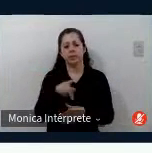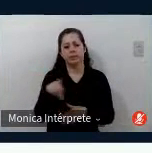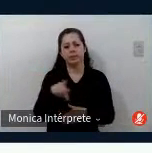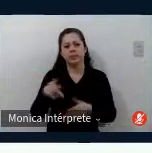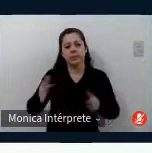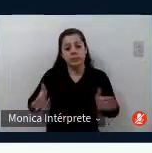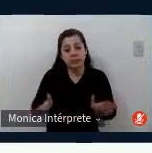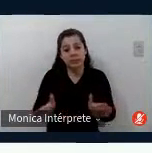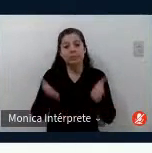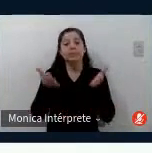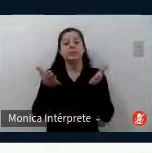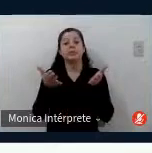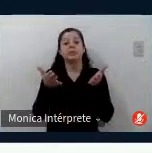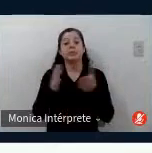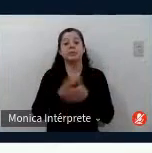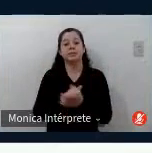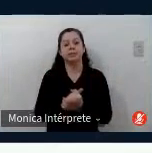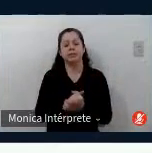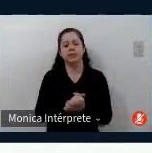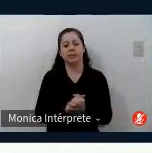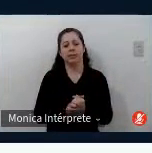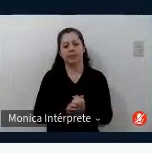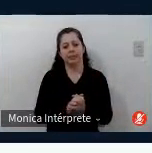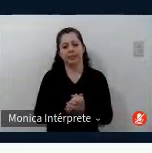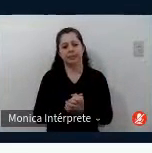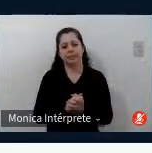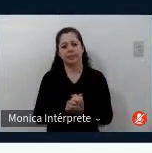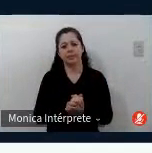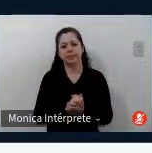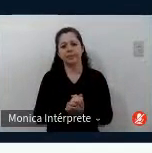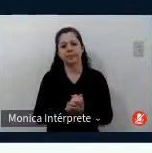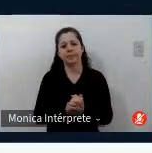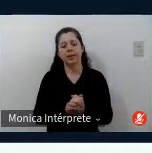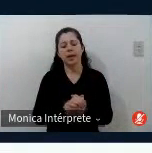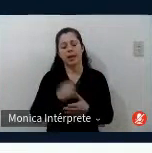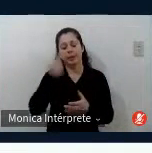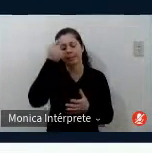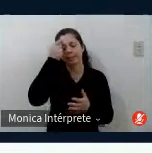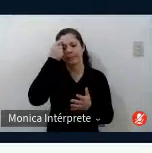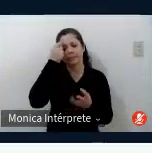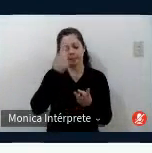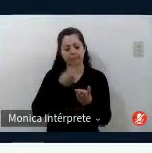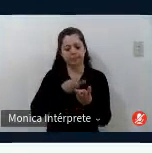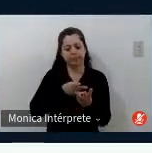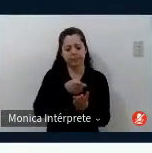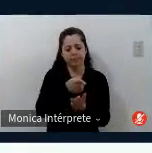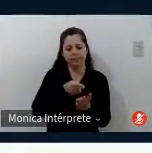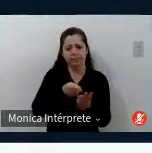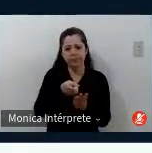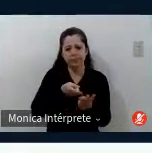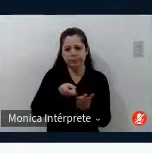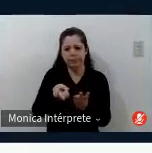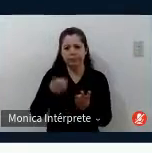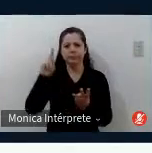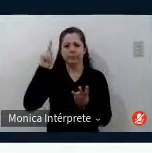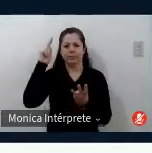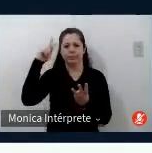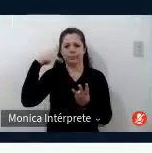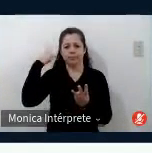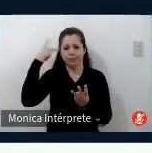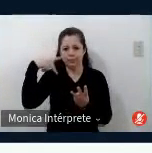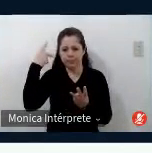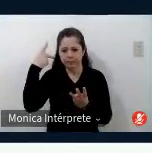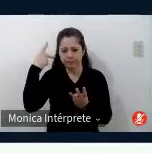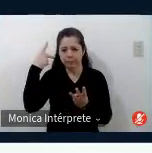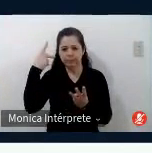e nessa perspectiva dos três eixos da nossa política, né, penso que é muito